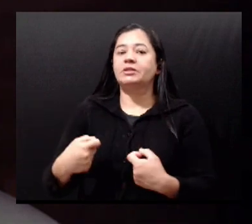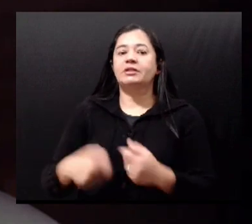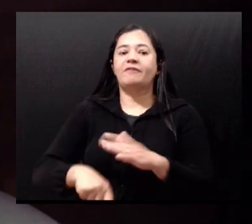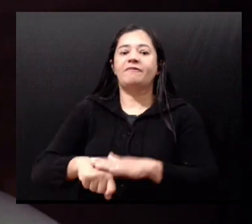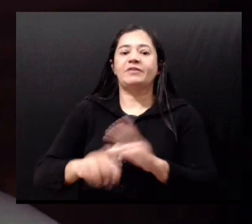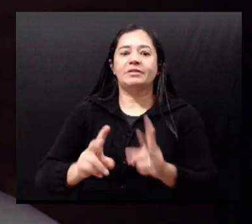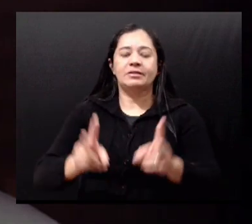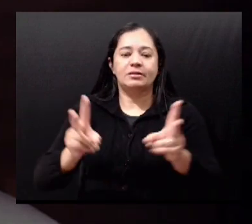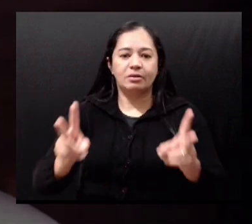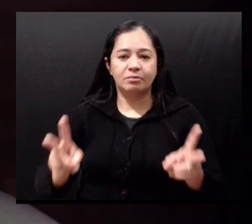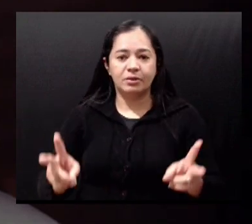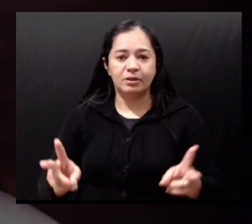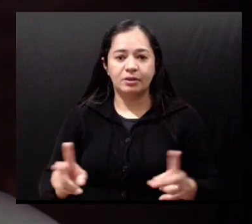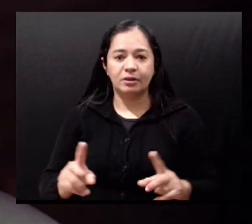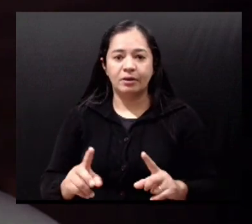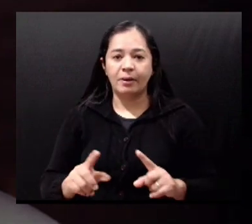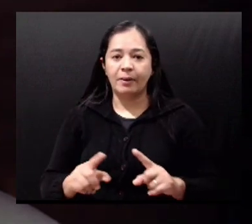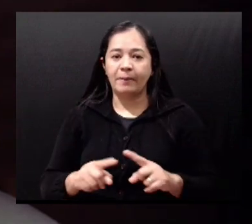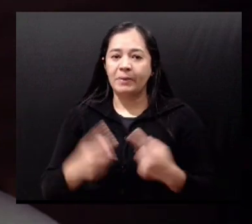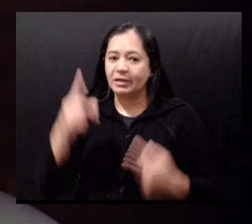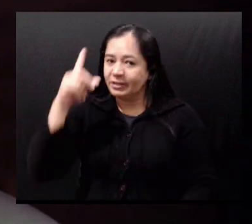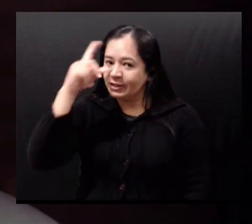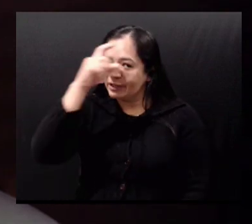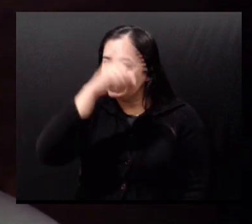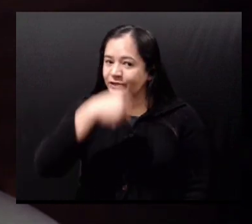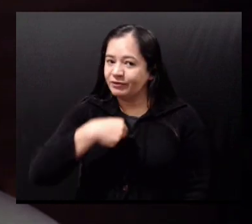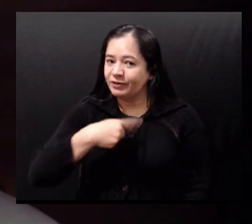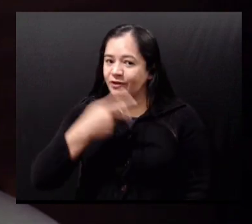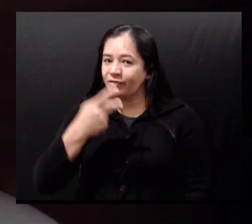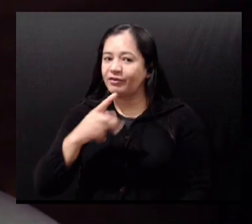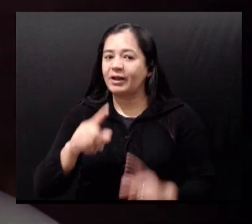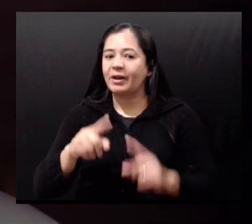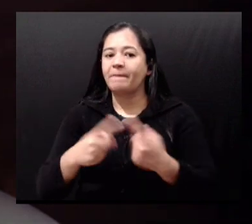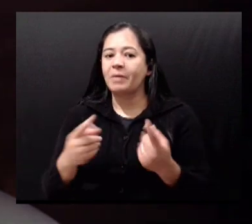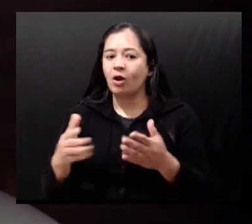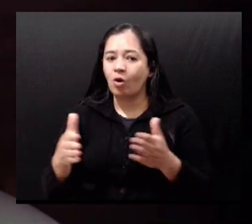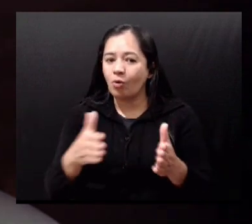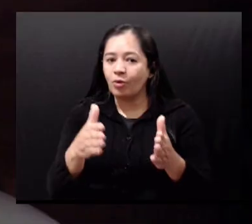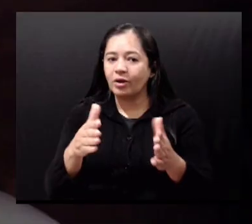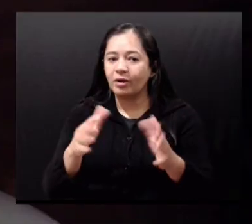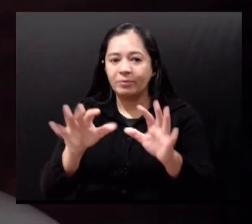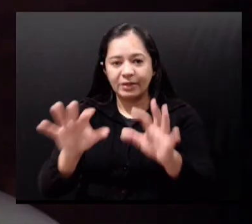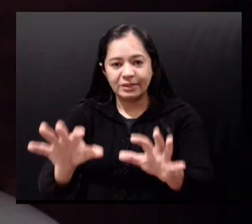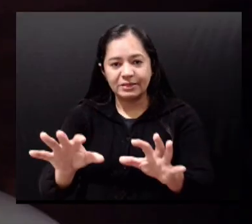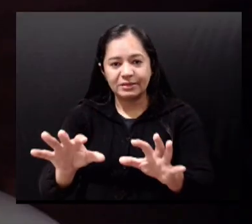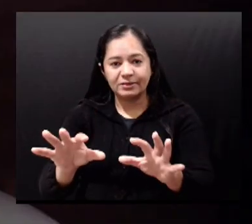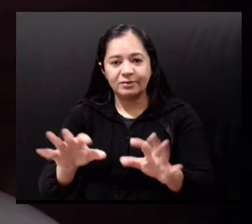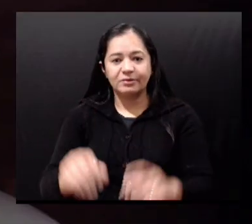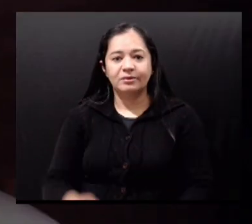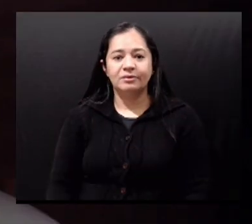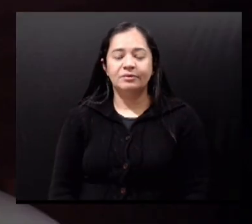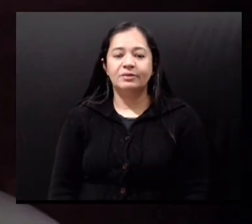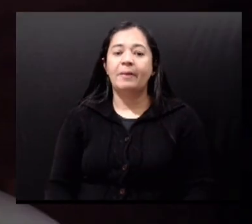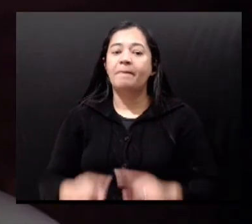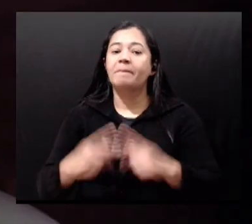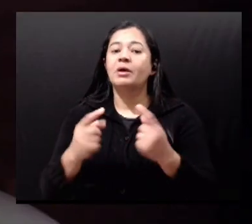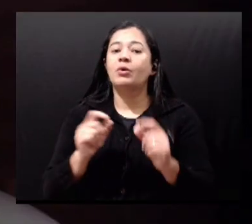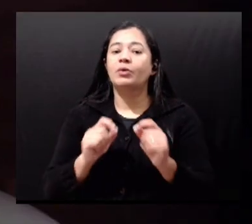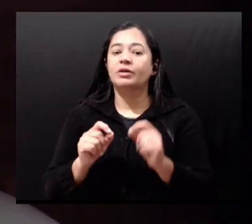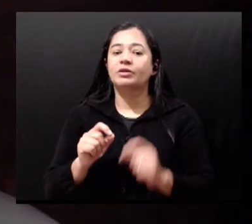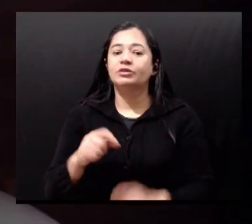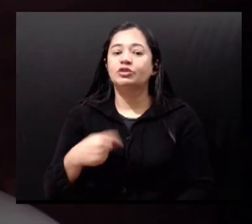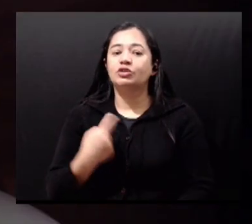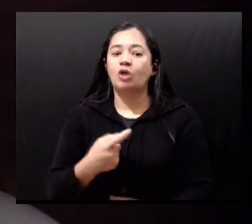E é muito difícil isso que eu vou falar, mas o caminho é por aí, tá, Tiago? A grande questão é a gente não vai controlar